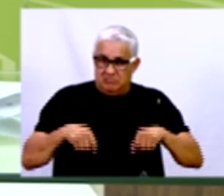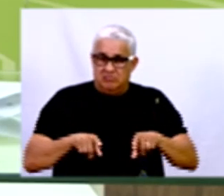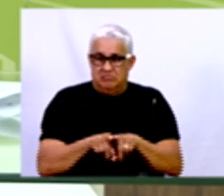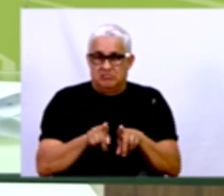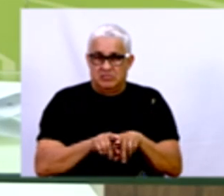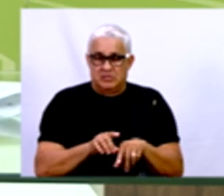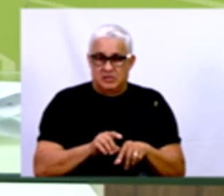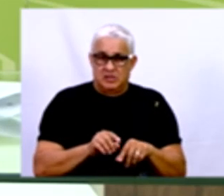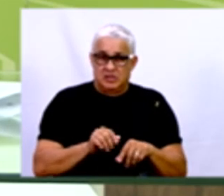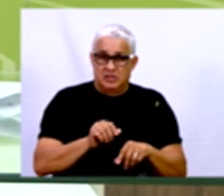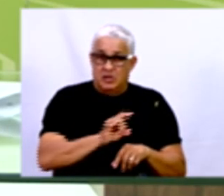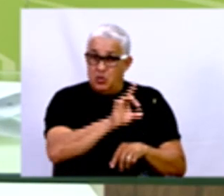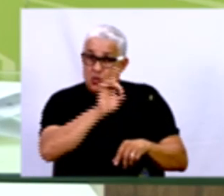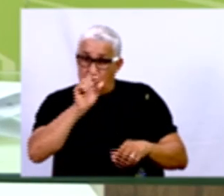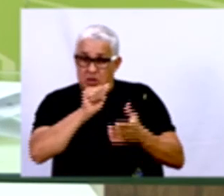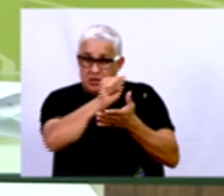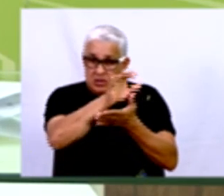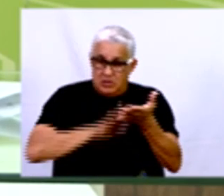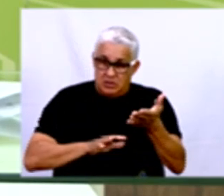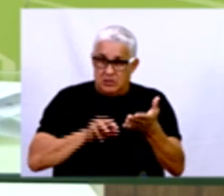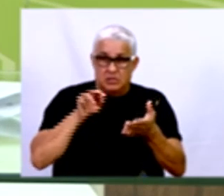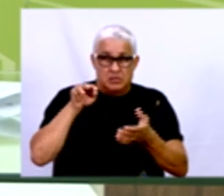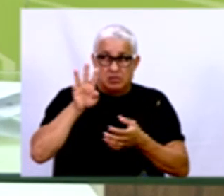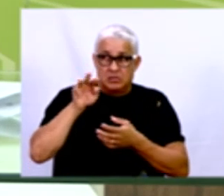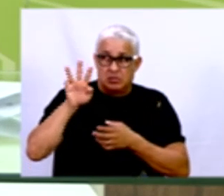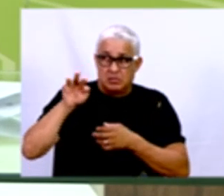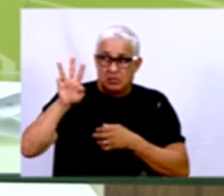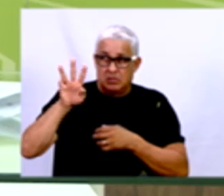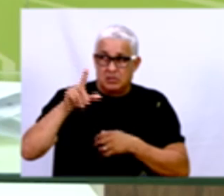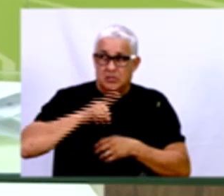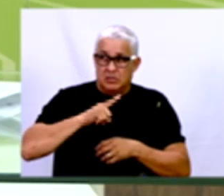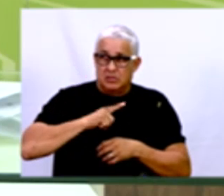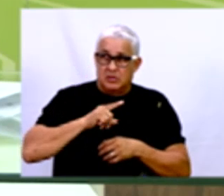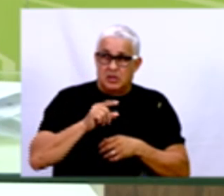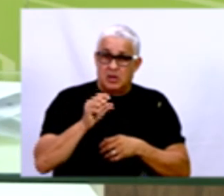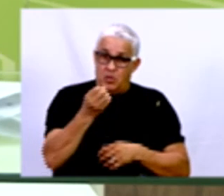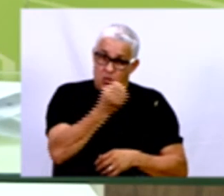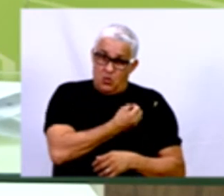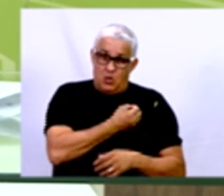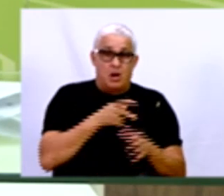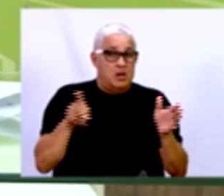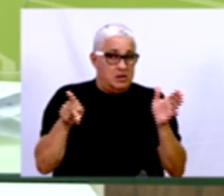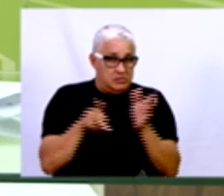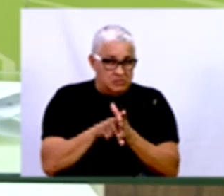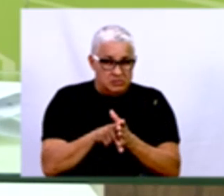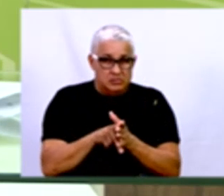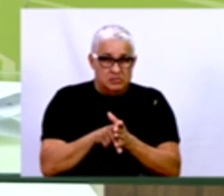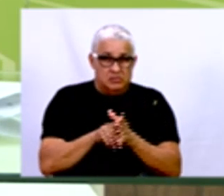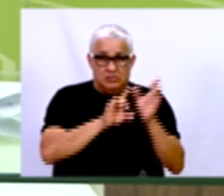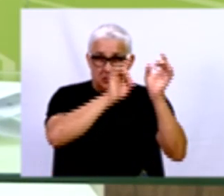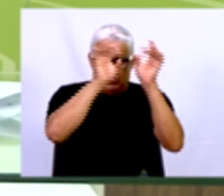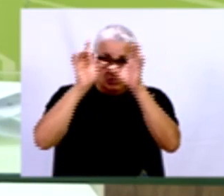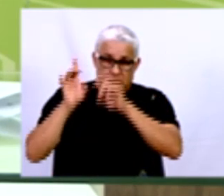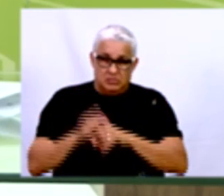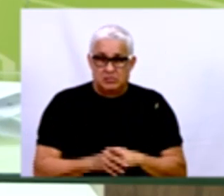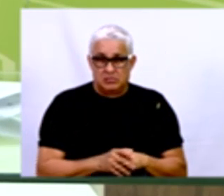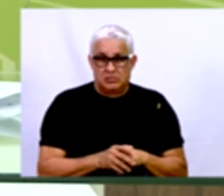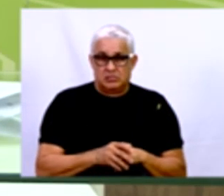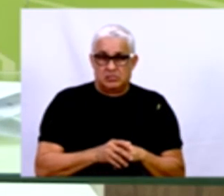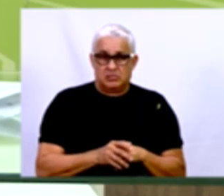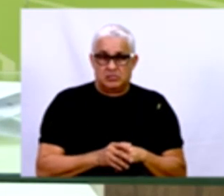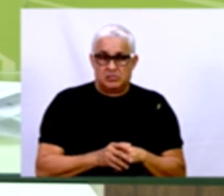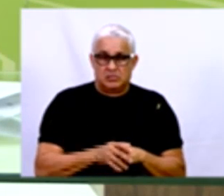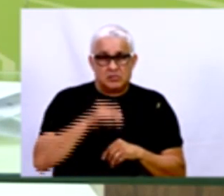que cada atividade que você desenvolve lá no AVA, não é, tem uma pontuação específica. Então, não deixe de fazer a